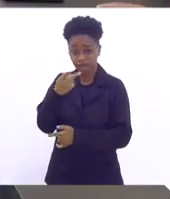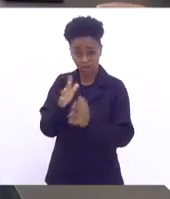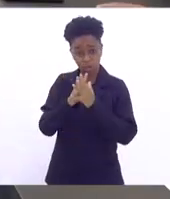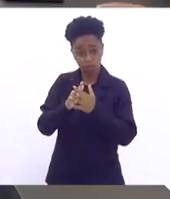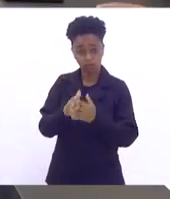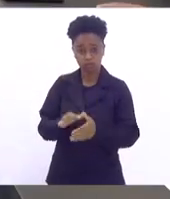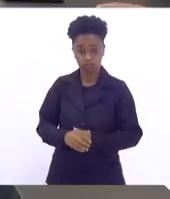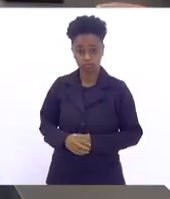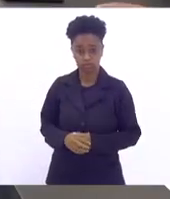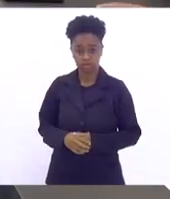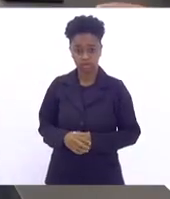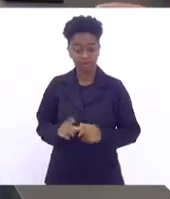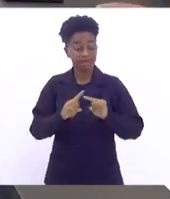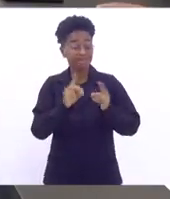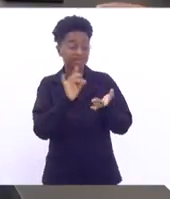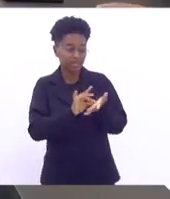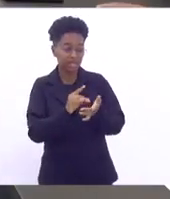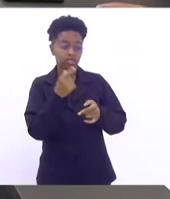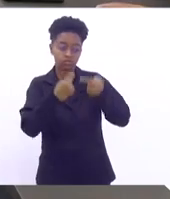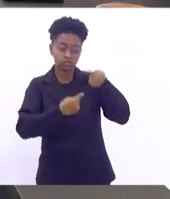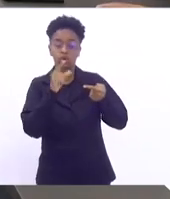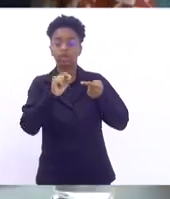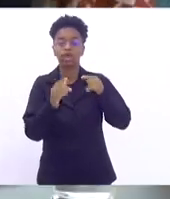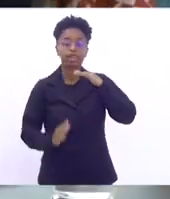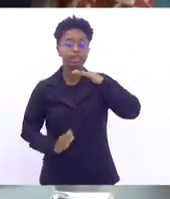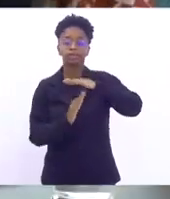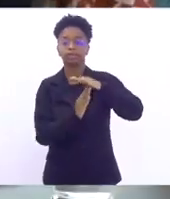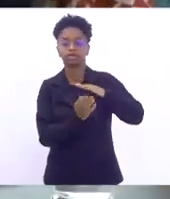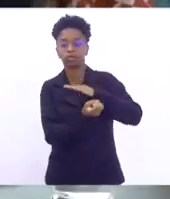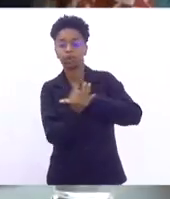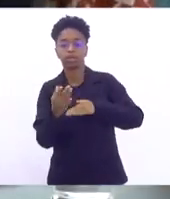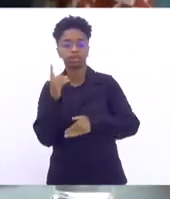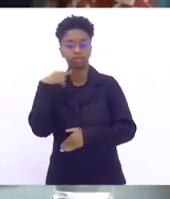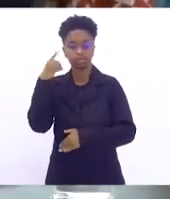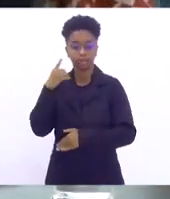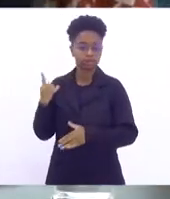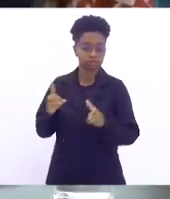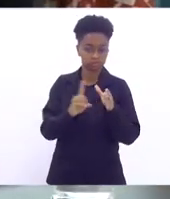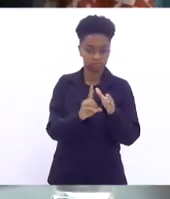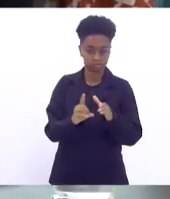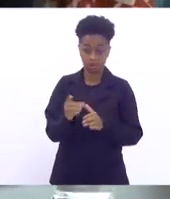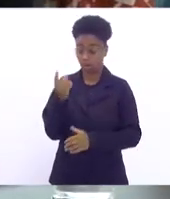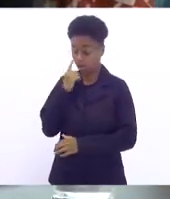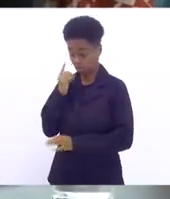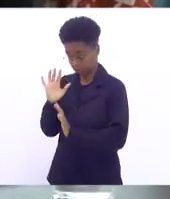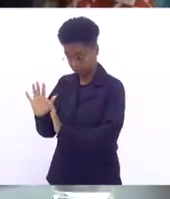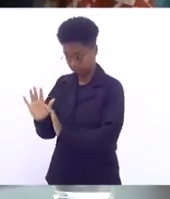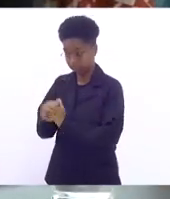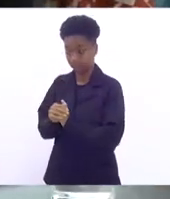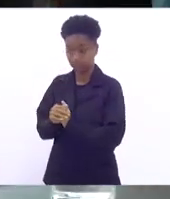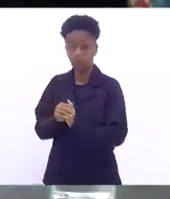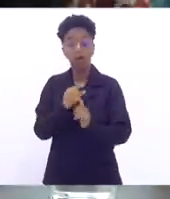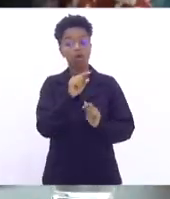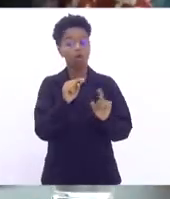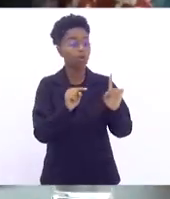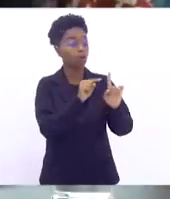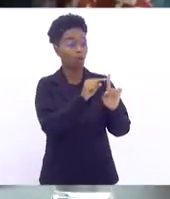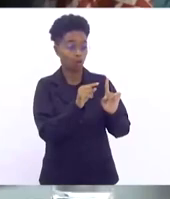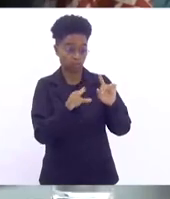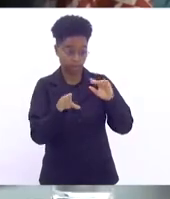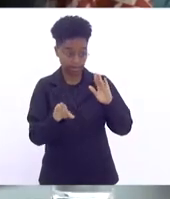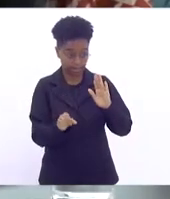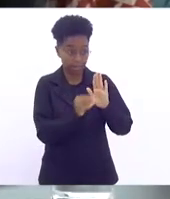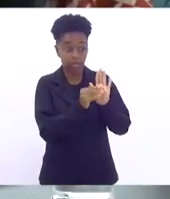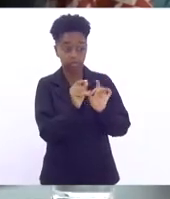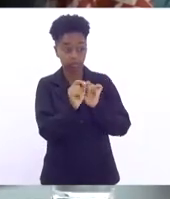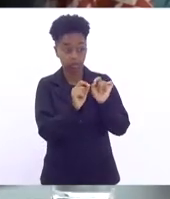com vontade de discussão desse mês a questão do limite de Deputados Presidente o intuito da emenda é em relação